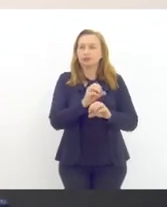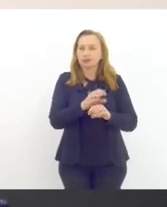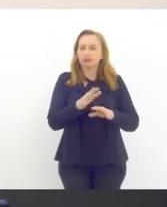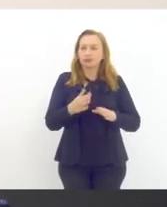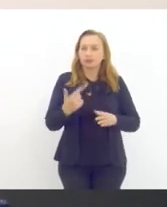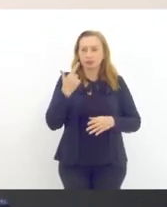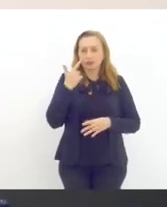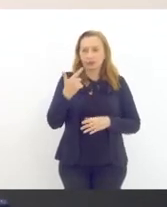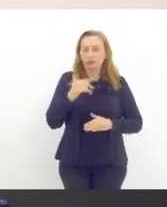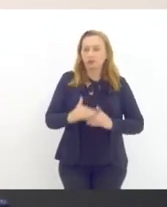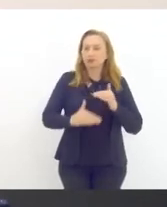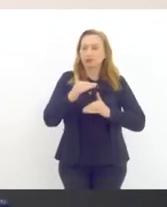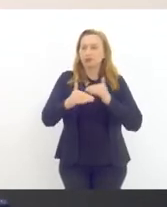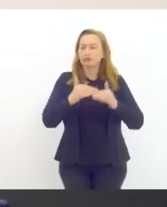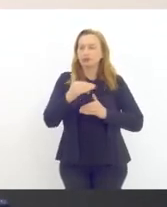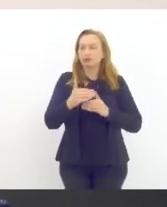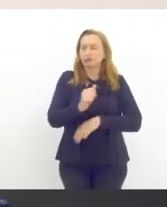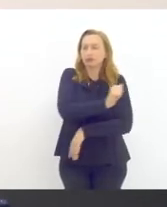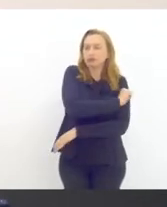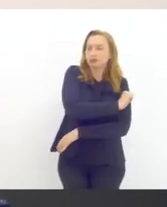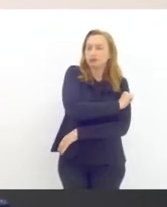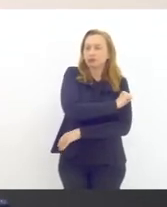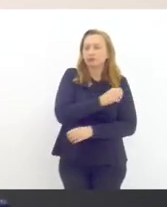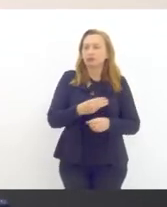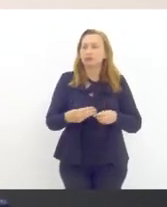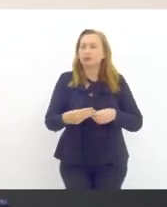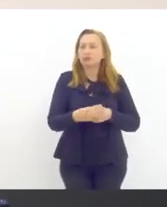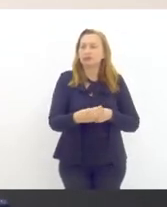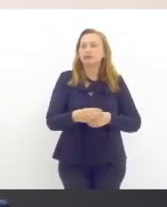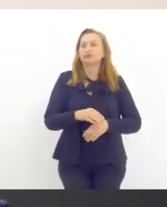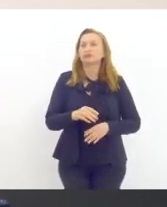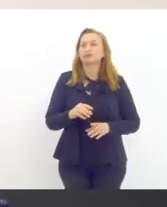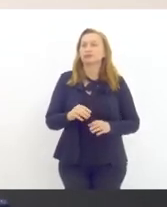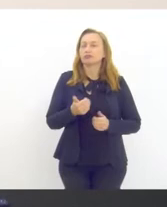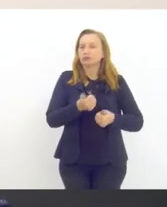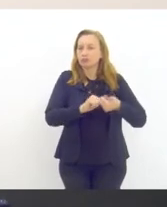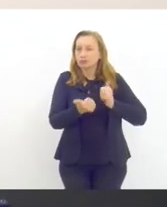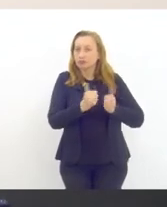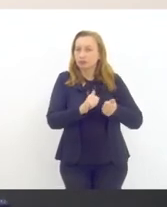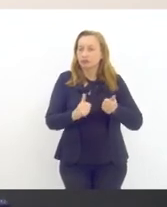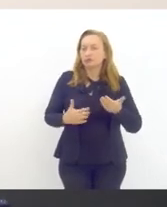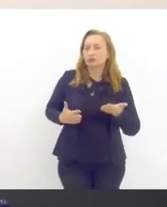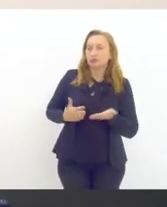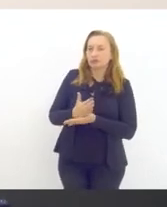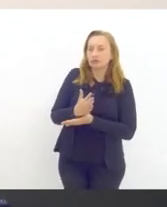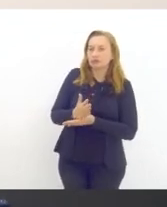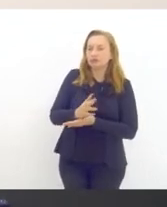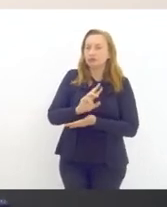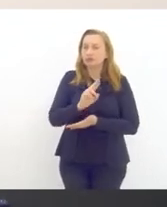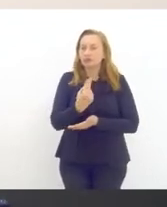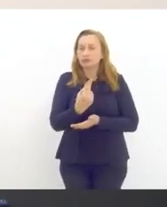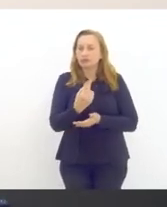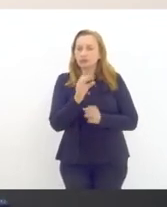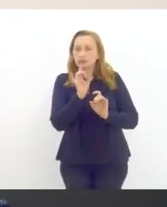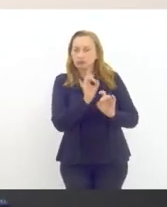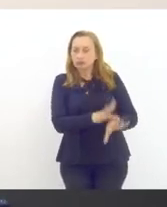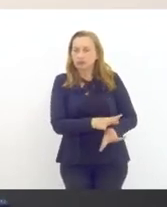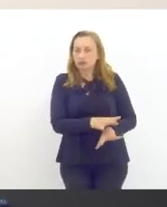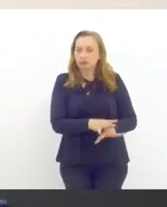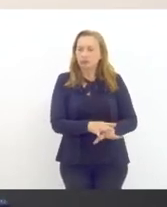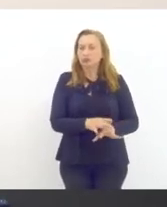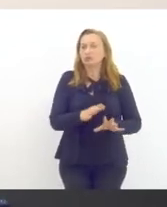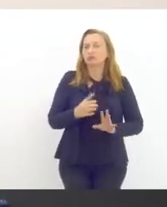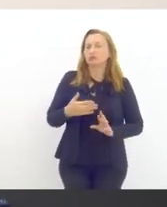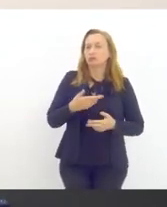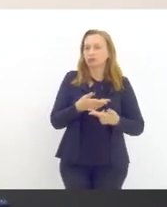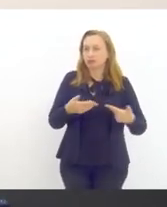nível e evolução do desempenho dos alunos na rede municipal em avaliação de larga escala, a taxa de aprovação, a taxa de abandono e variáveis